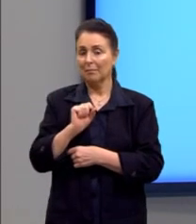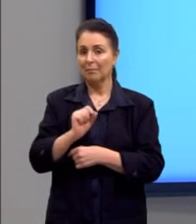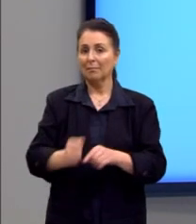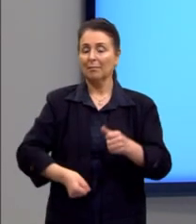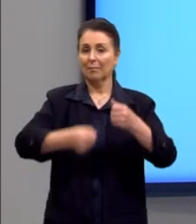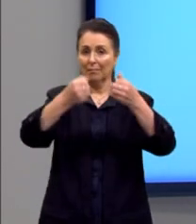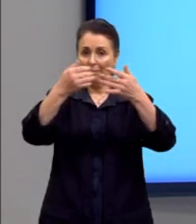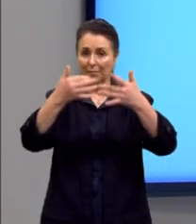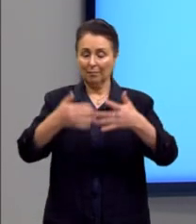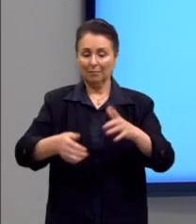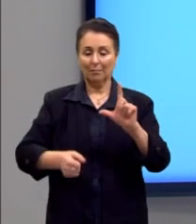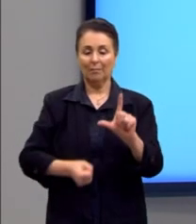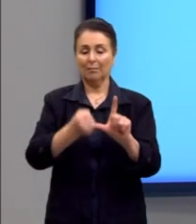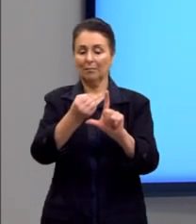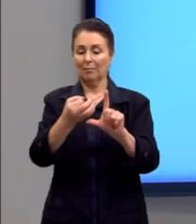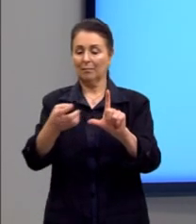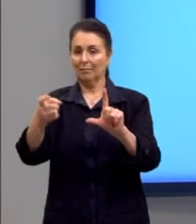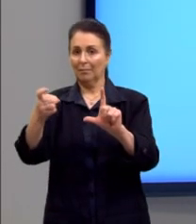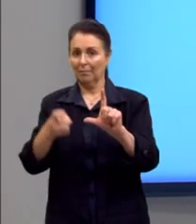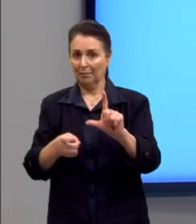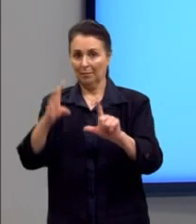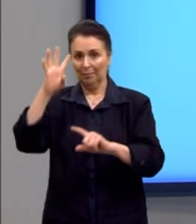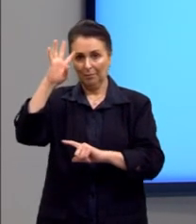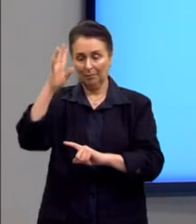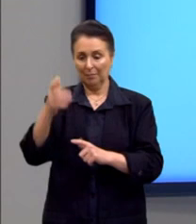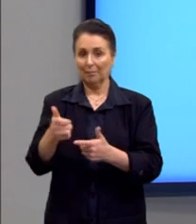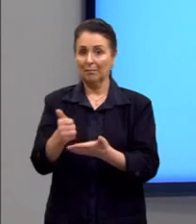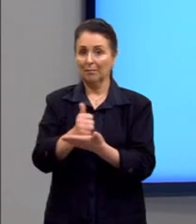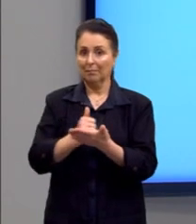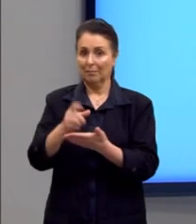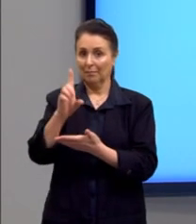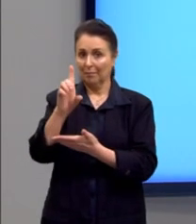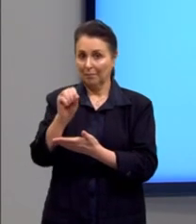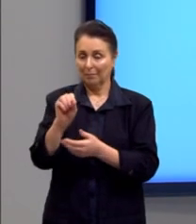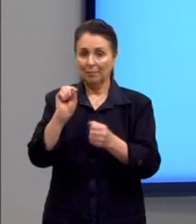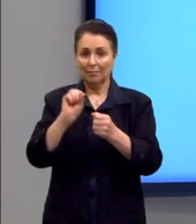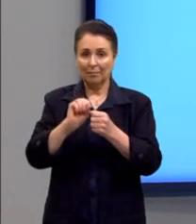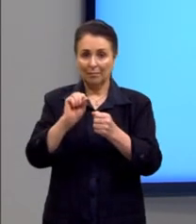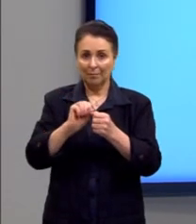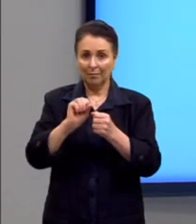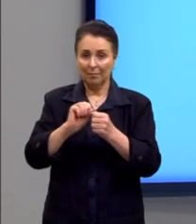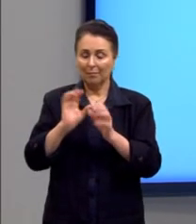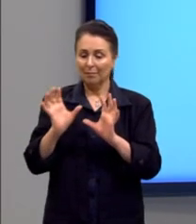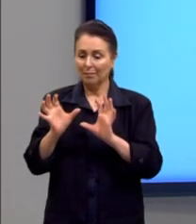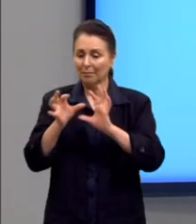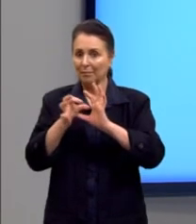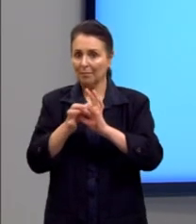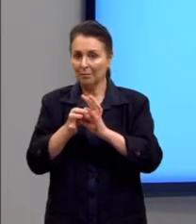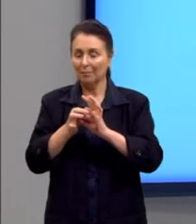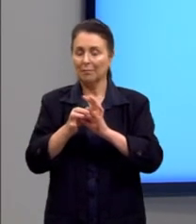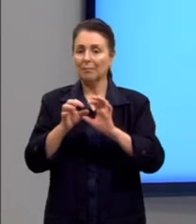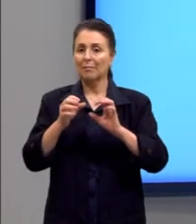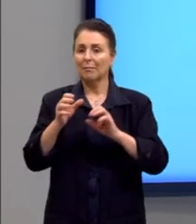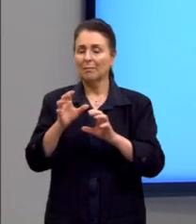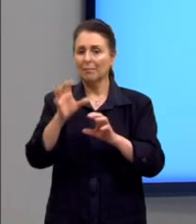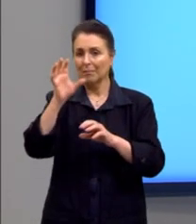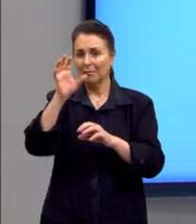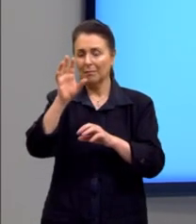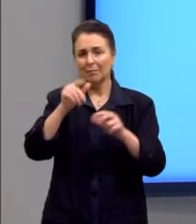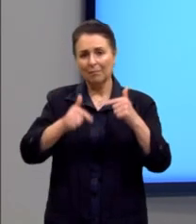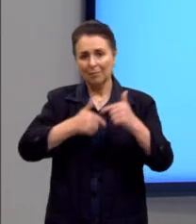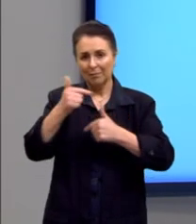definição de logaritmo resolvemos um logaritmo na base 10 fizemos essa Associação e ainda trabalhamos com